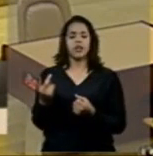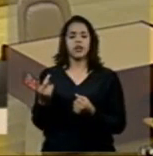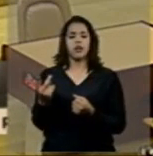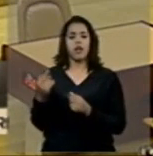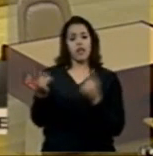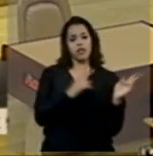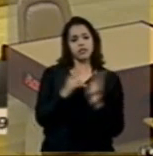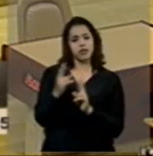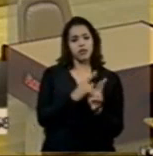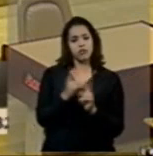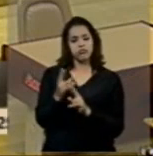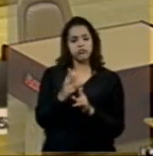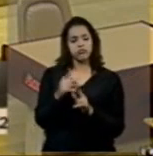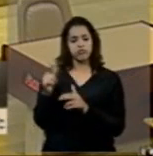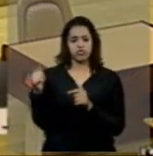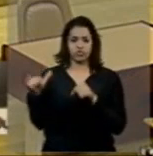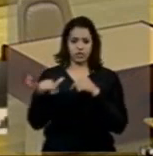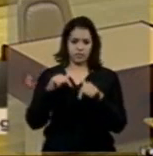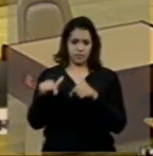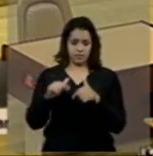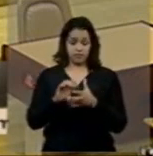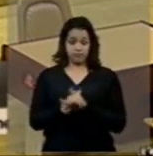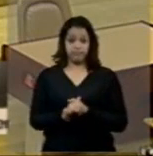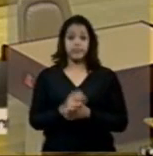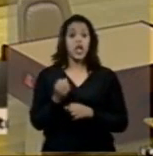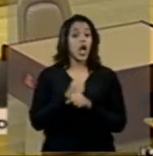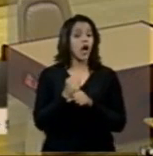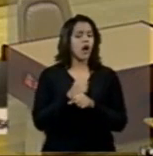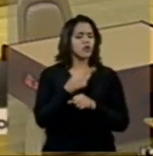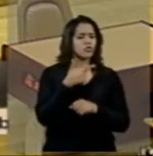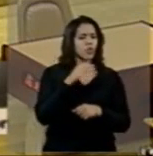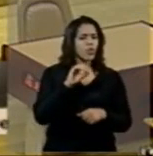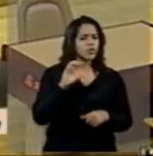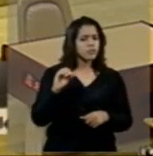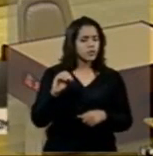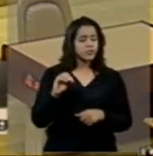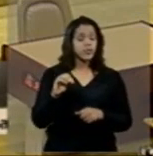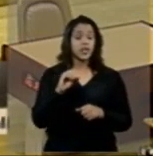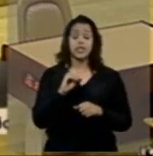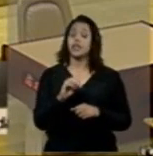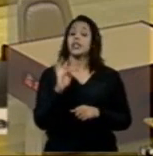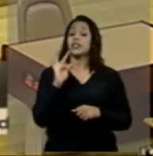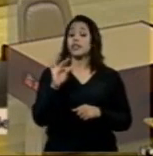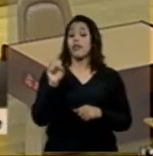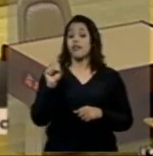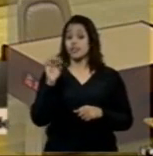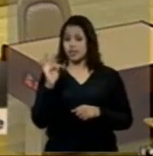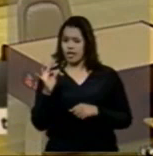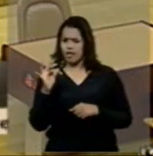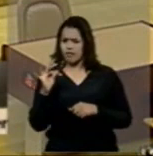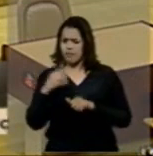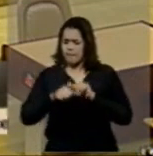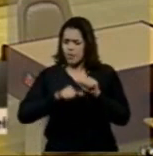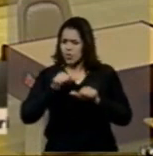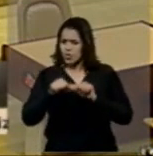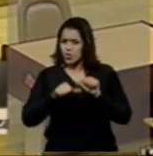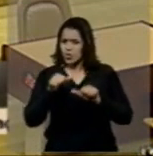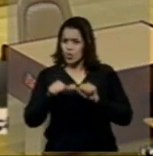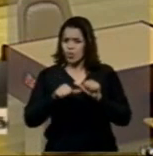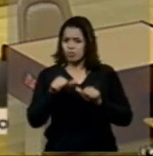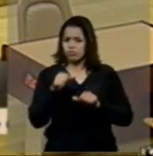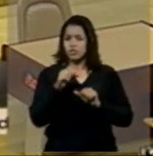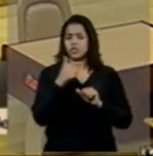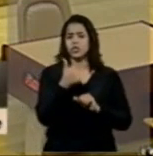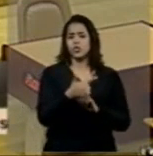consagradas. Em 2000, o TST reformulou a súmula 331, no item 4º, para